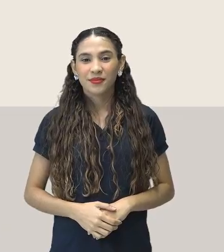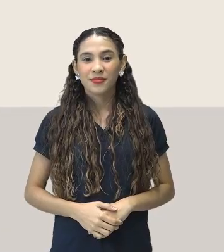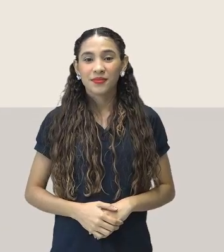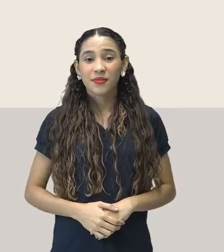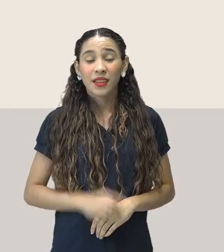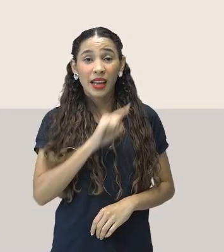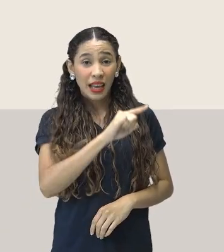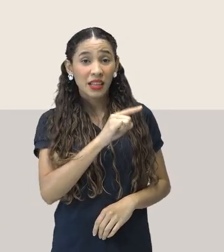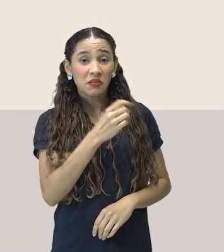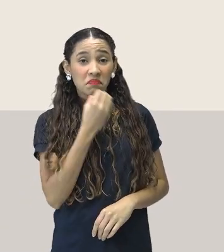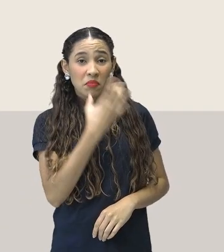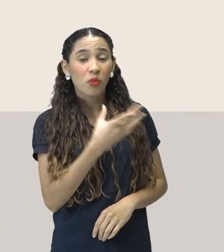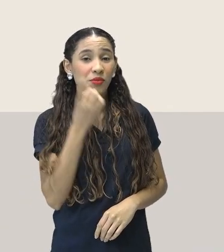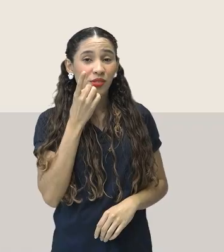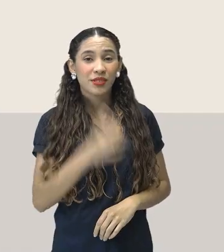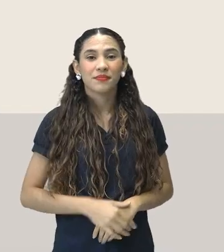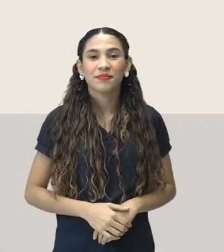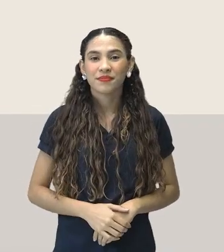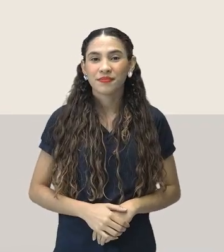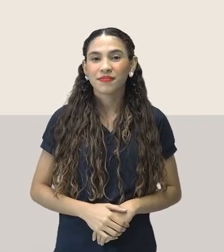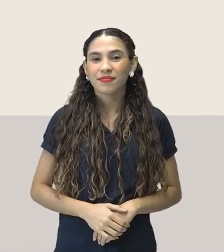Ela está num bom dia.